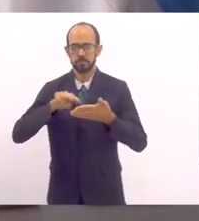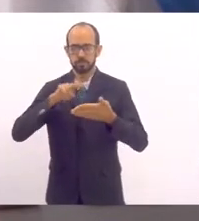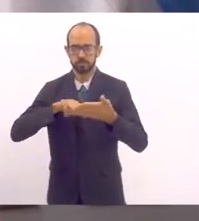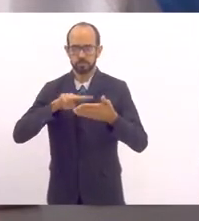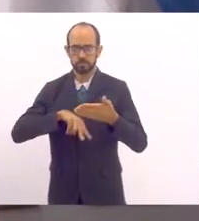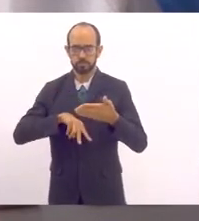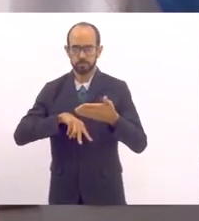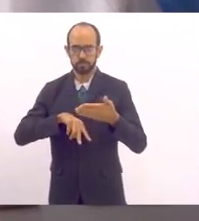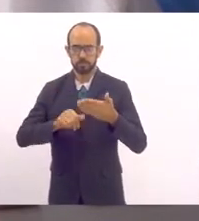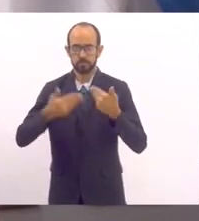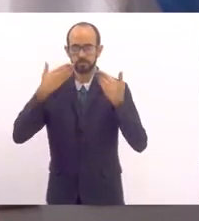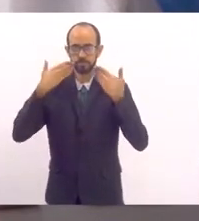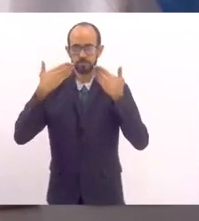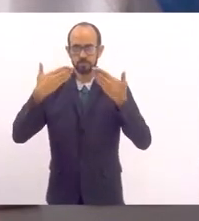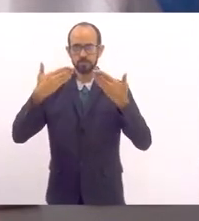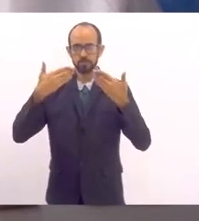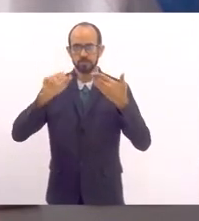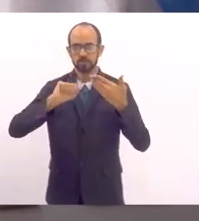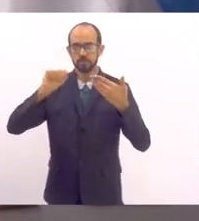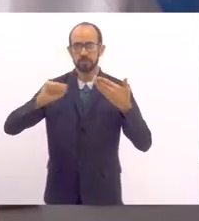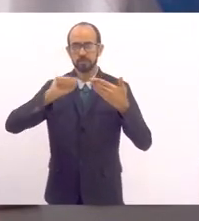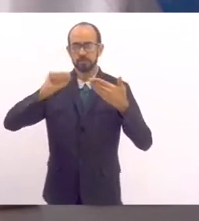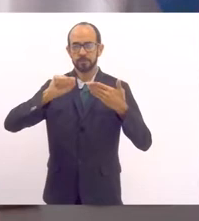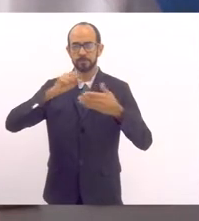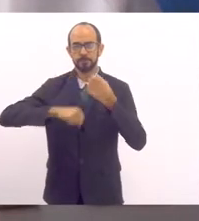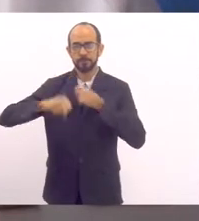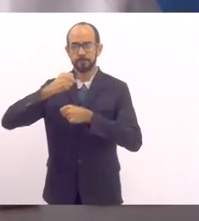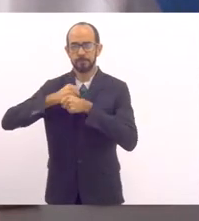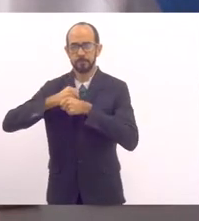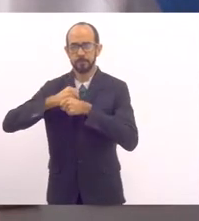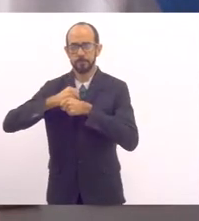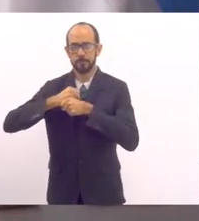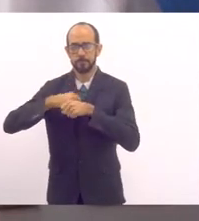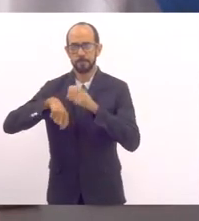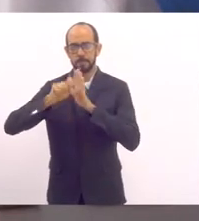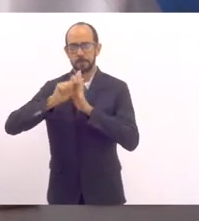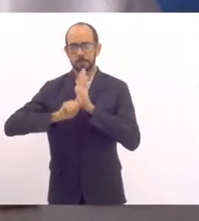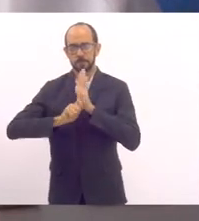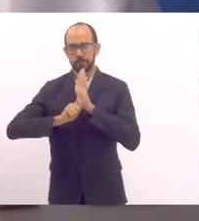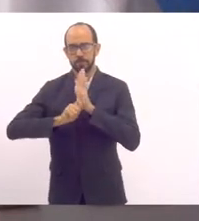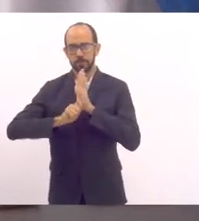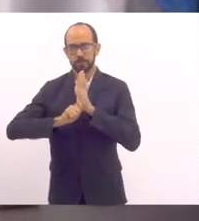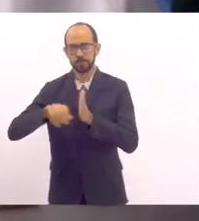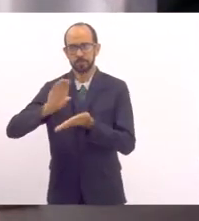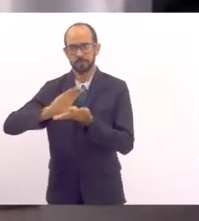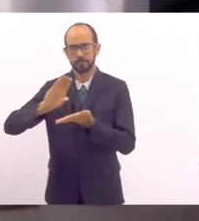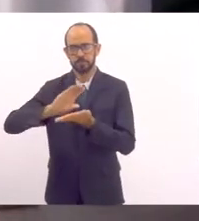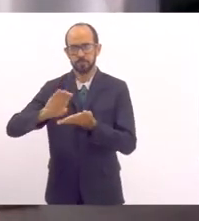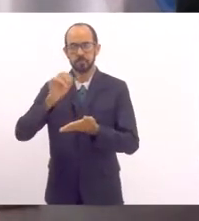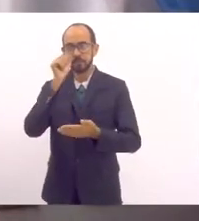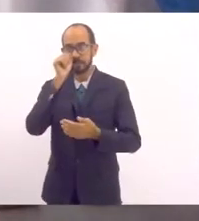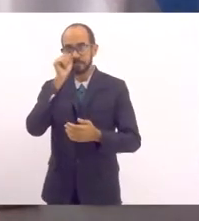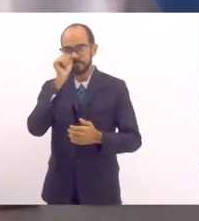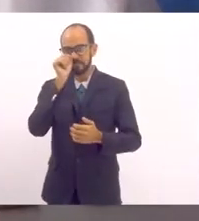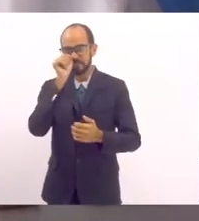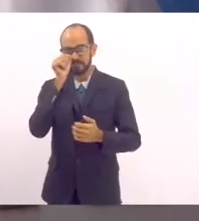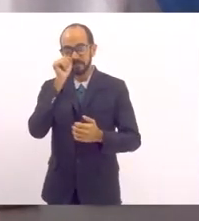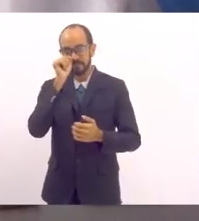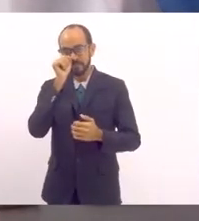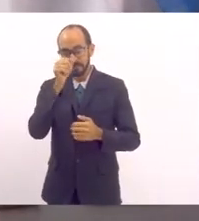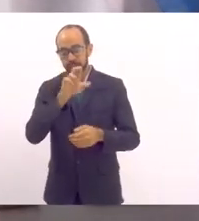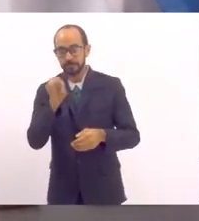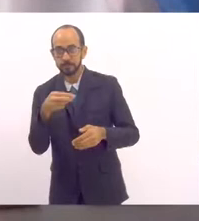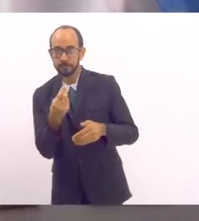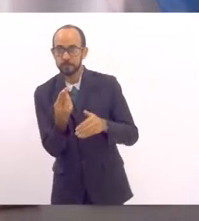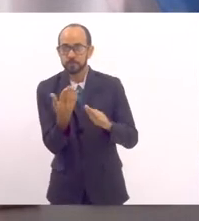Foi apresentado em agosto do ano passado um texto no Conselho. E, quando chegou a proposta,